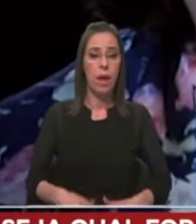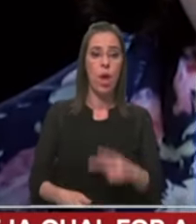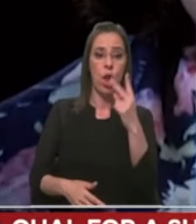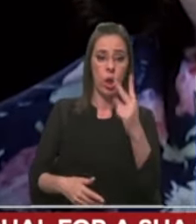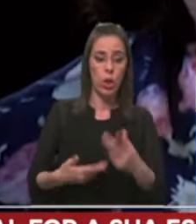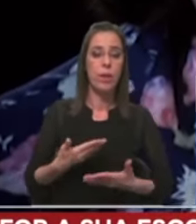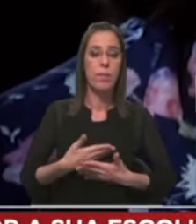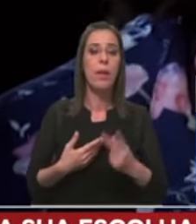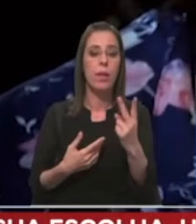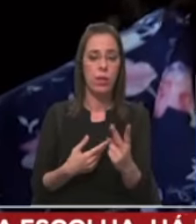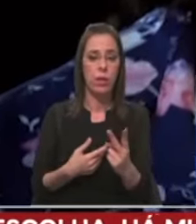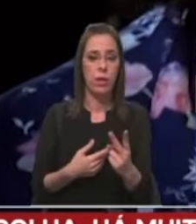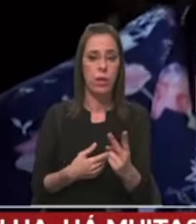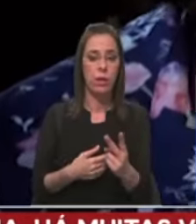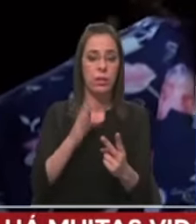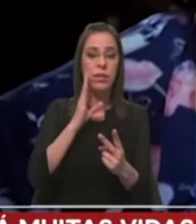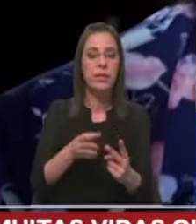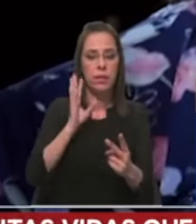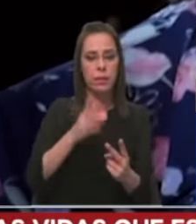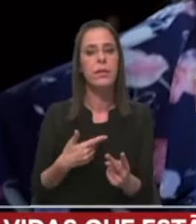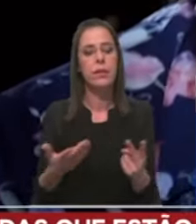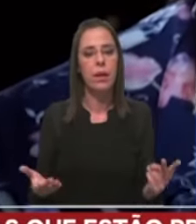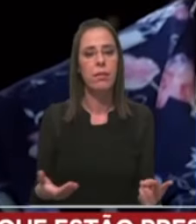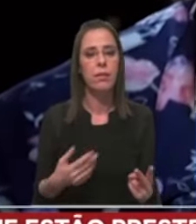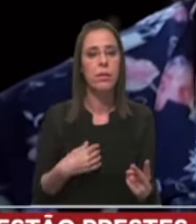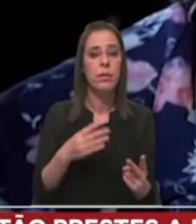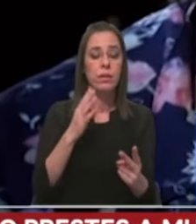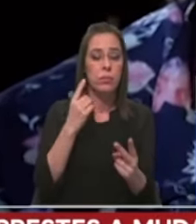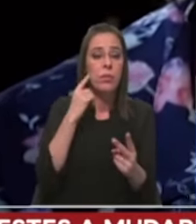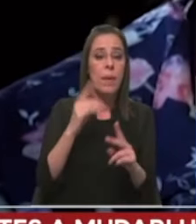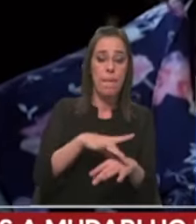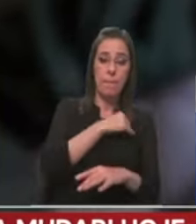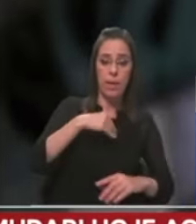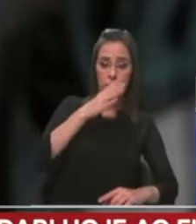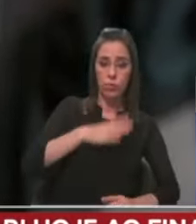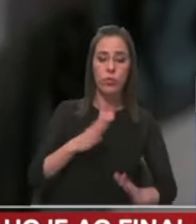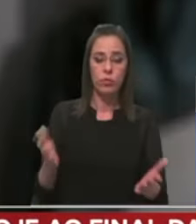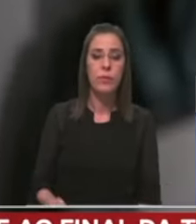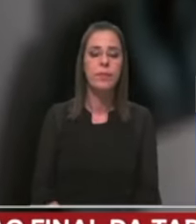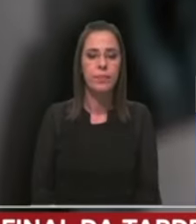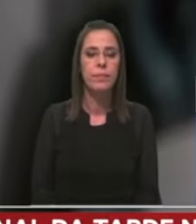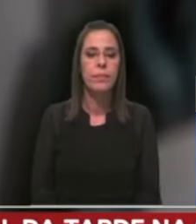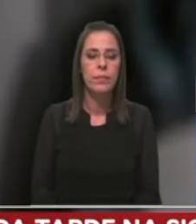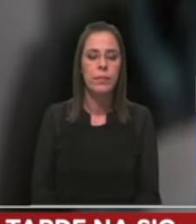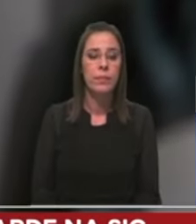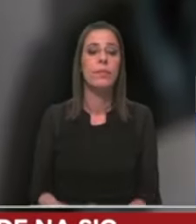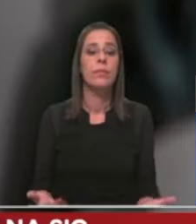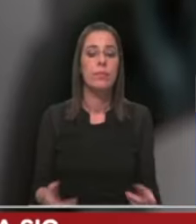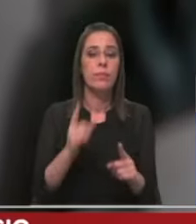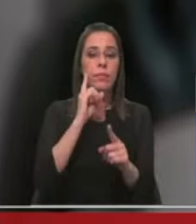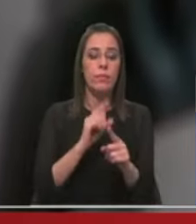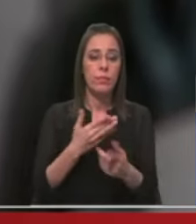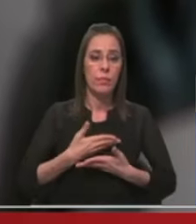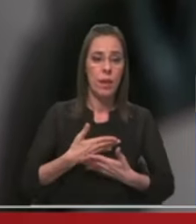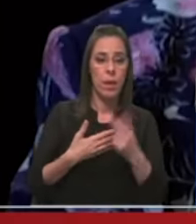dos bebés. A senhora sabe? Sei. Já tinha um início mais ou menos do médico. Sei. Então, olha, a senhora vai